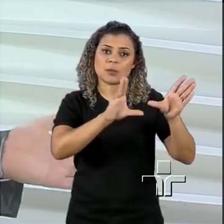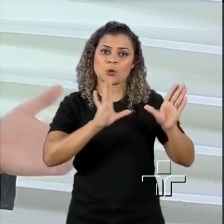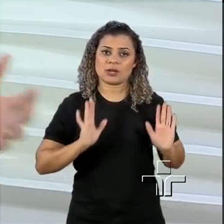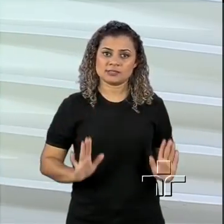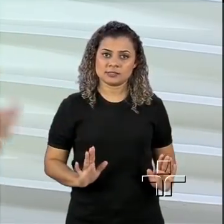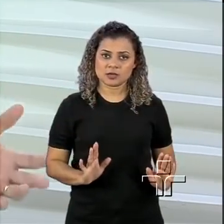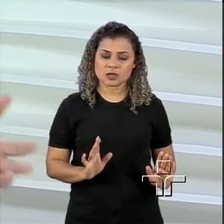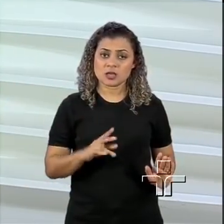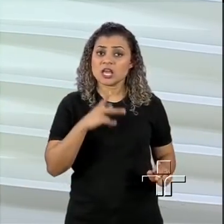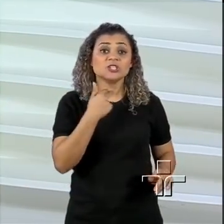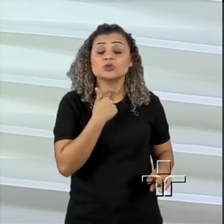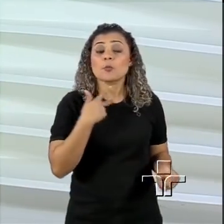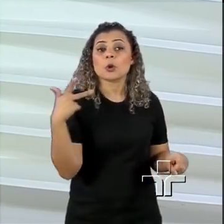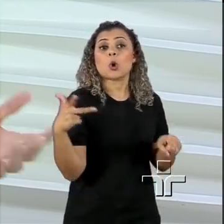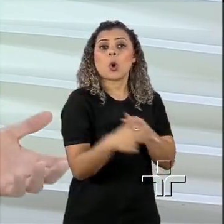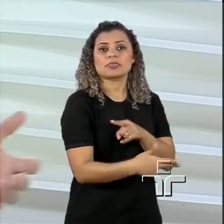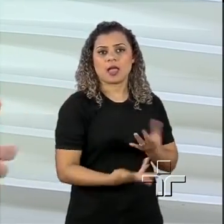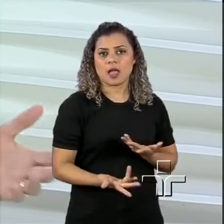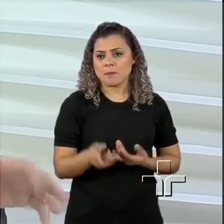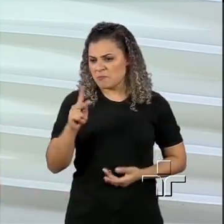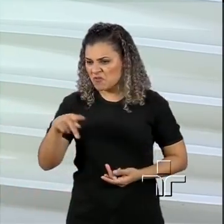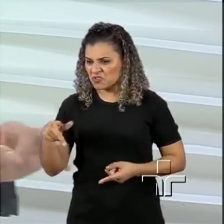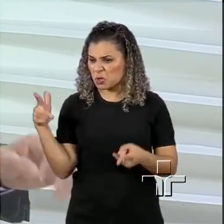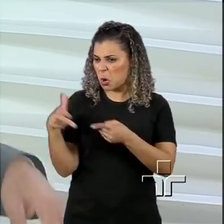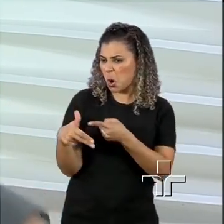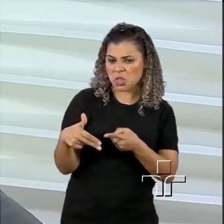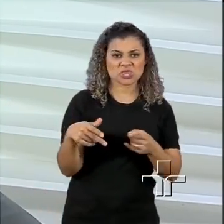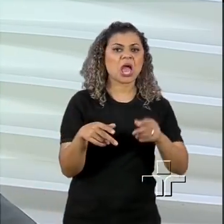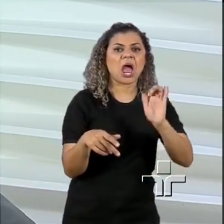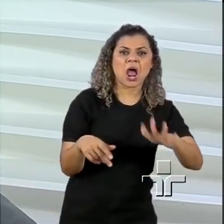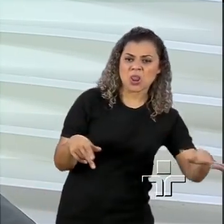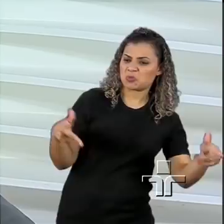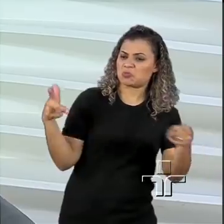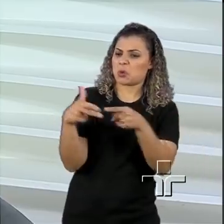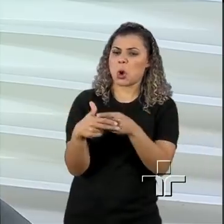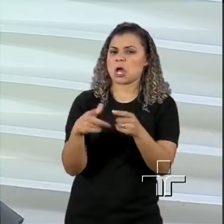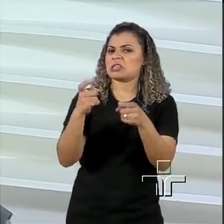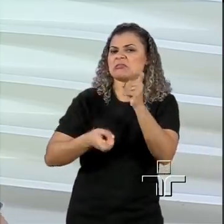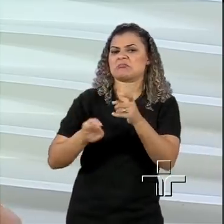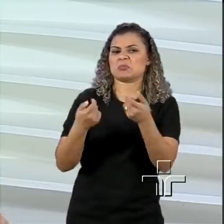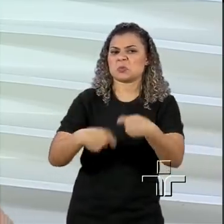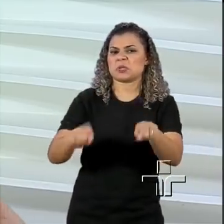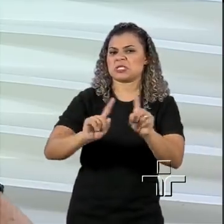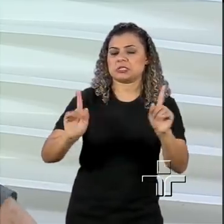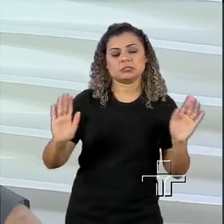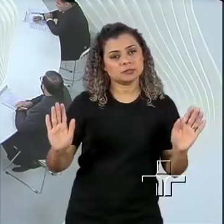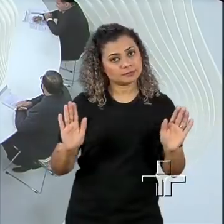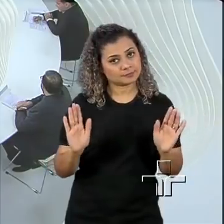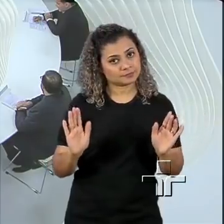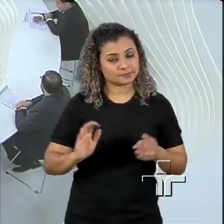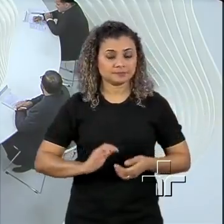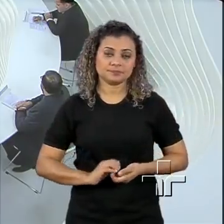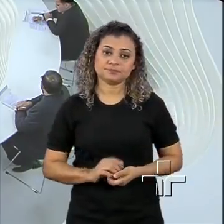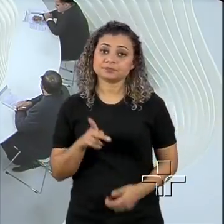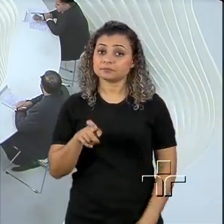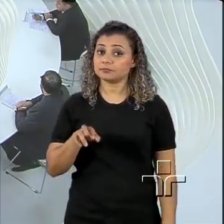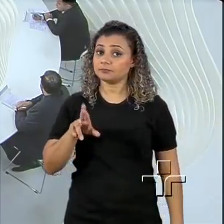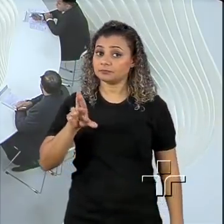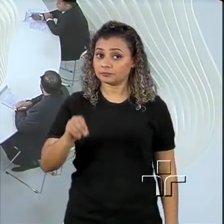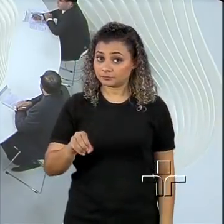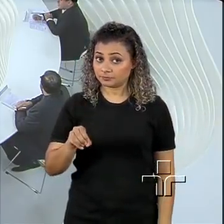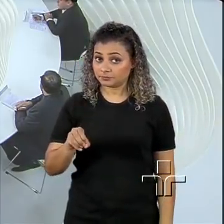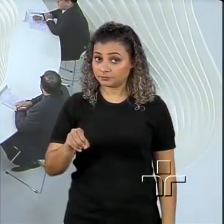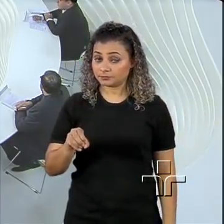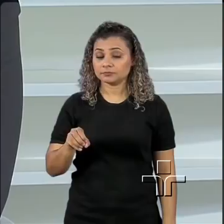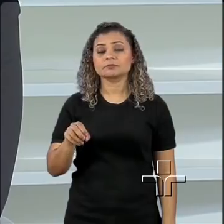não podemos tolher nem os professores nem os alunos de debater qualquer tema. Agora, o Pedro, por favor. O senhor, segundo